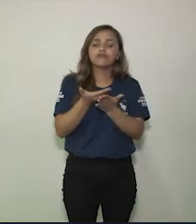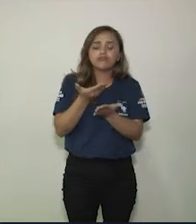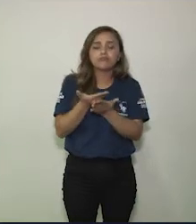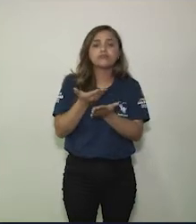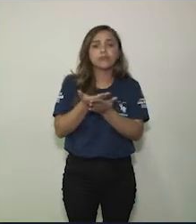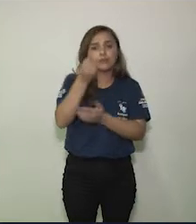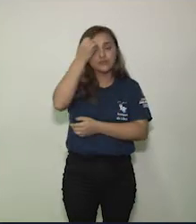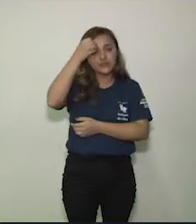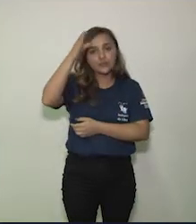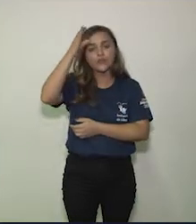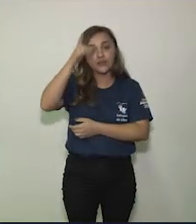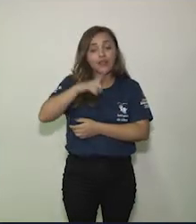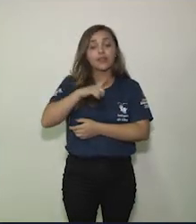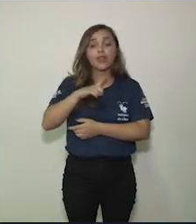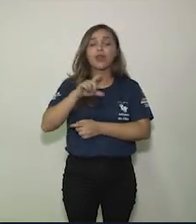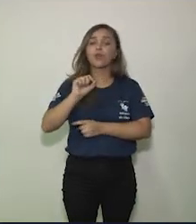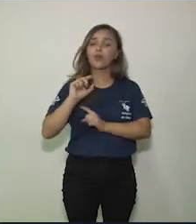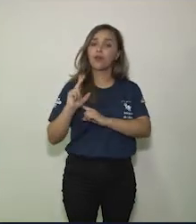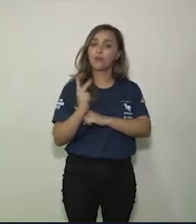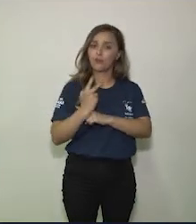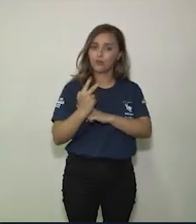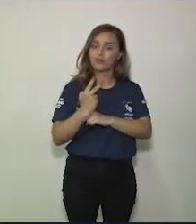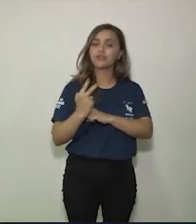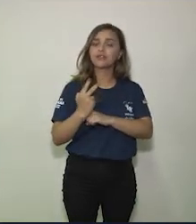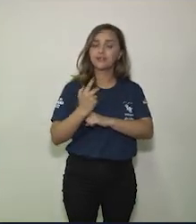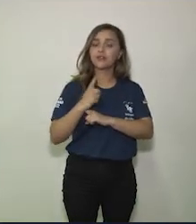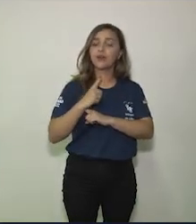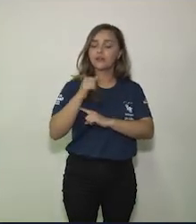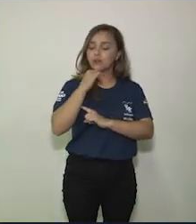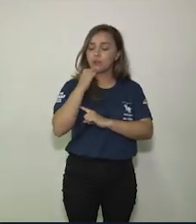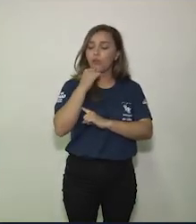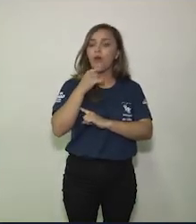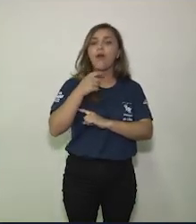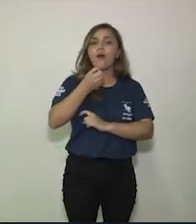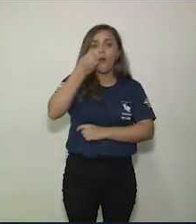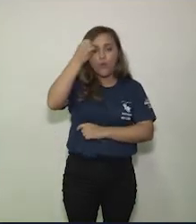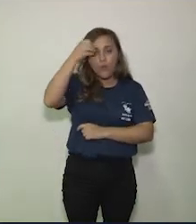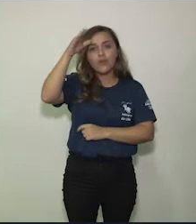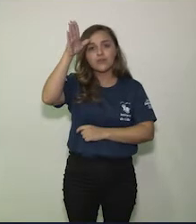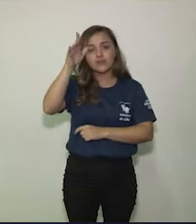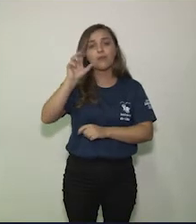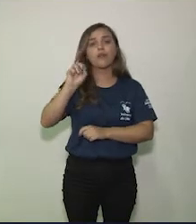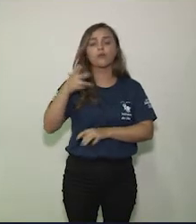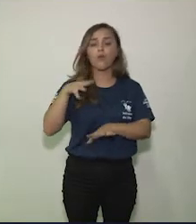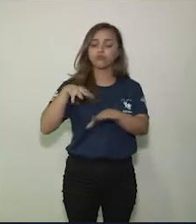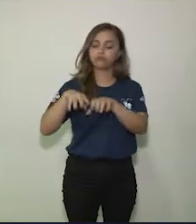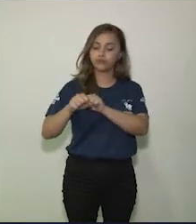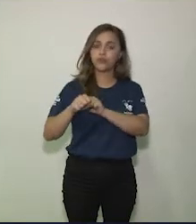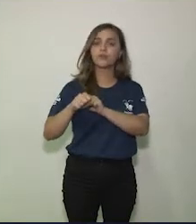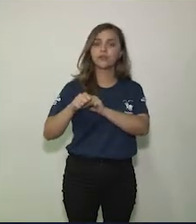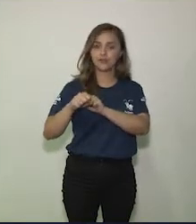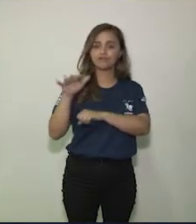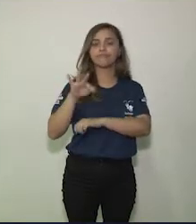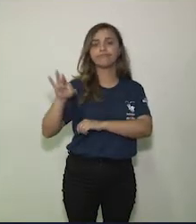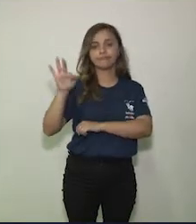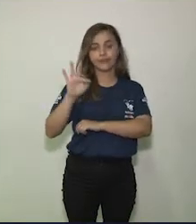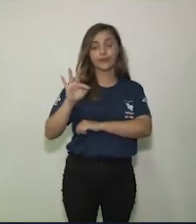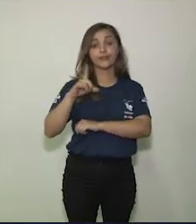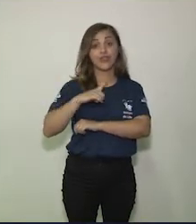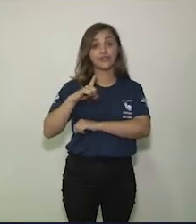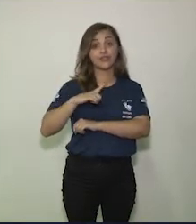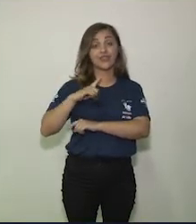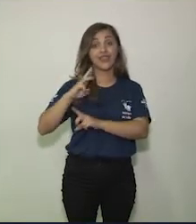claro, é fator protetivo ter mais escolaridade, ter mais ensino superior, tem 3 vezes mais chance de